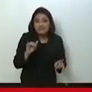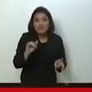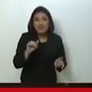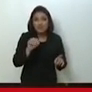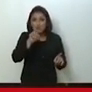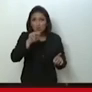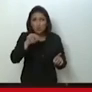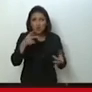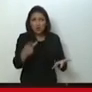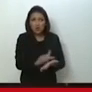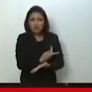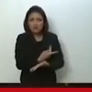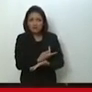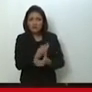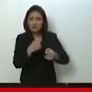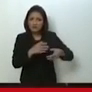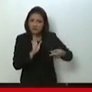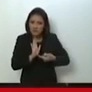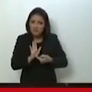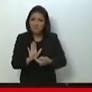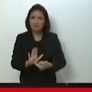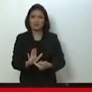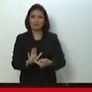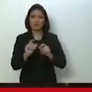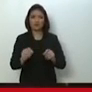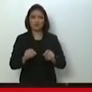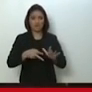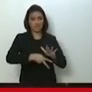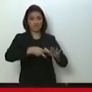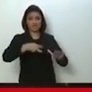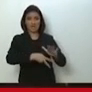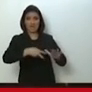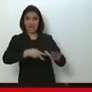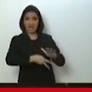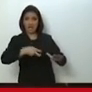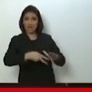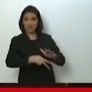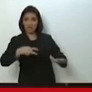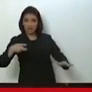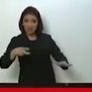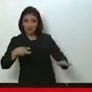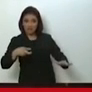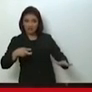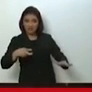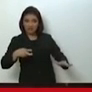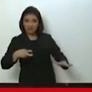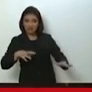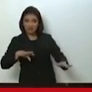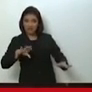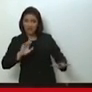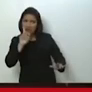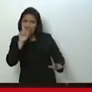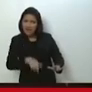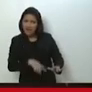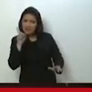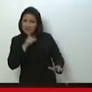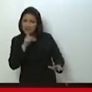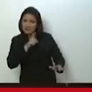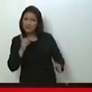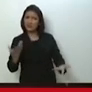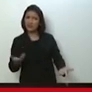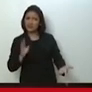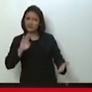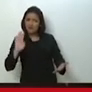demonstrar o que esses hacker de Araraquara São uns notáveis ficcionistas